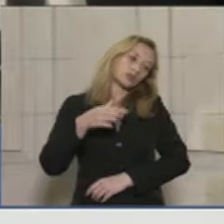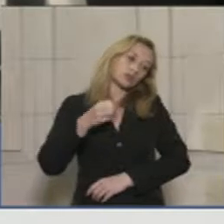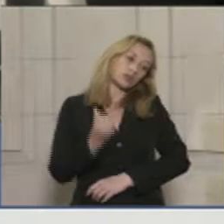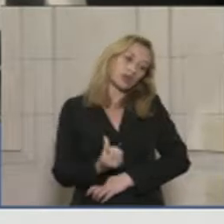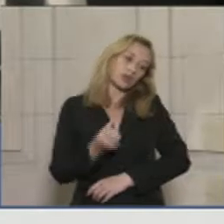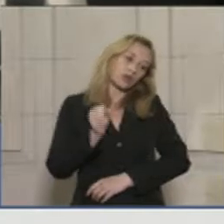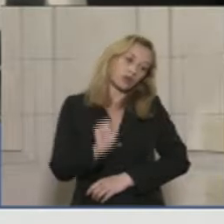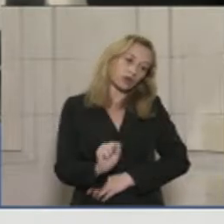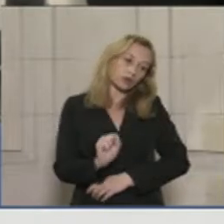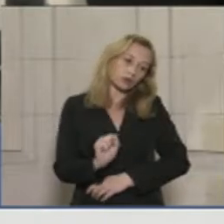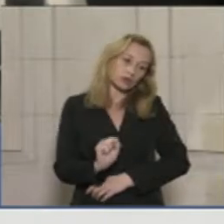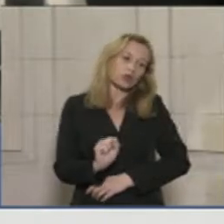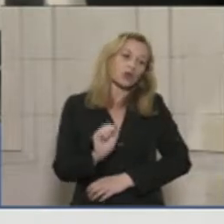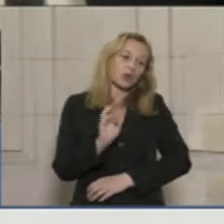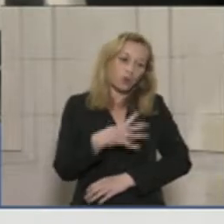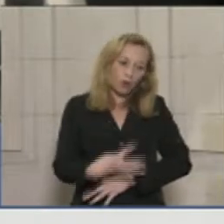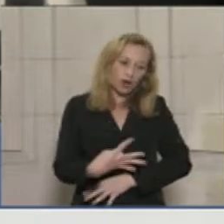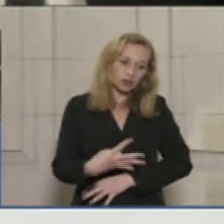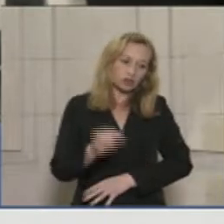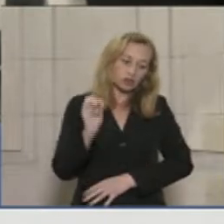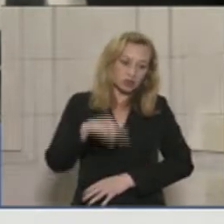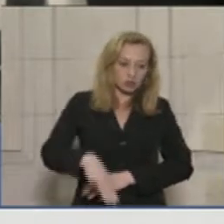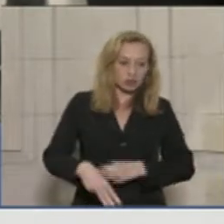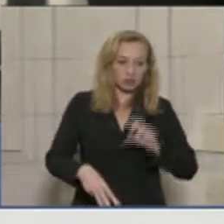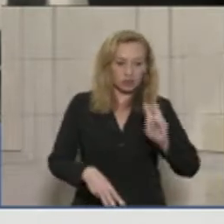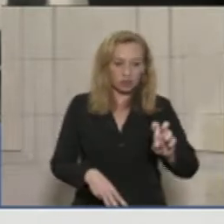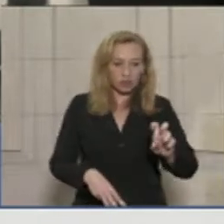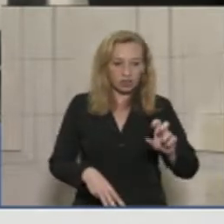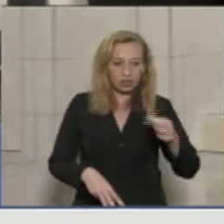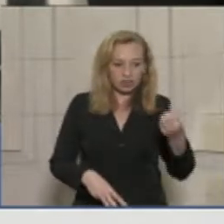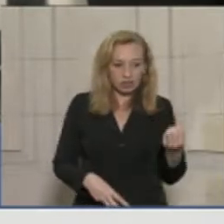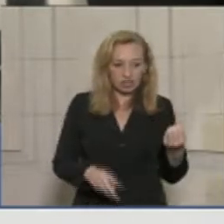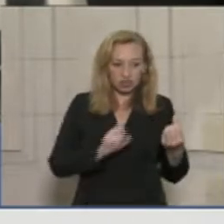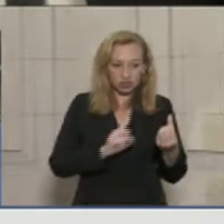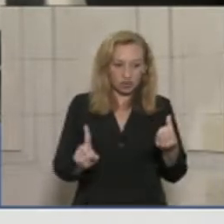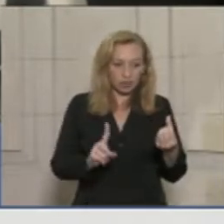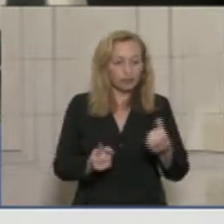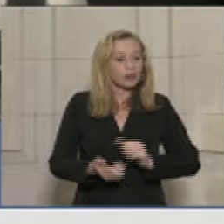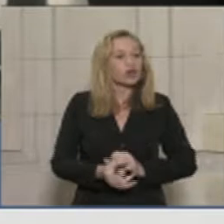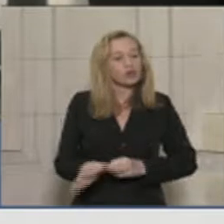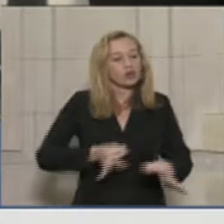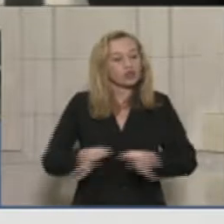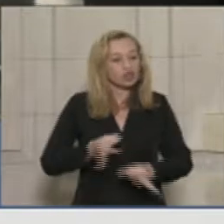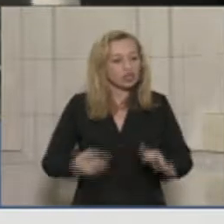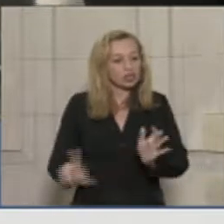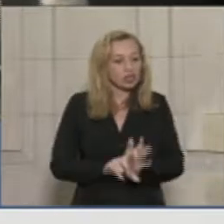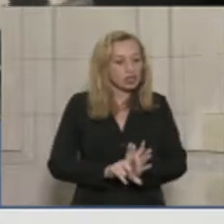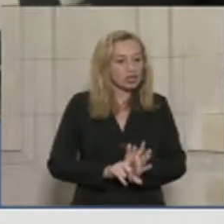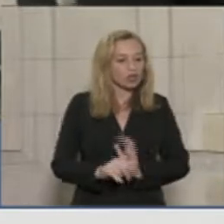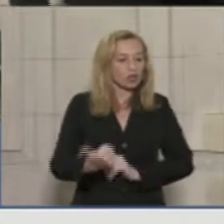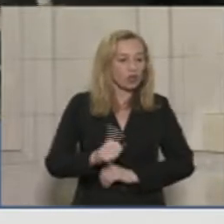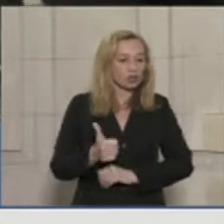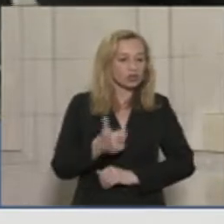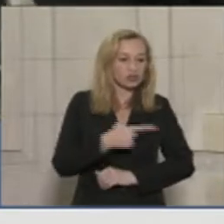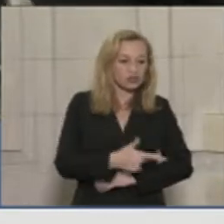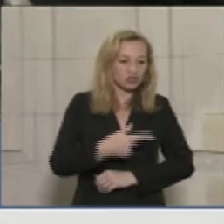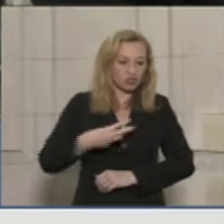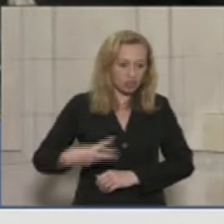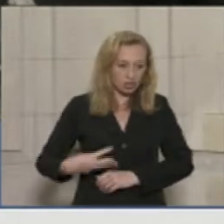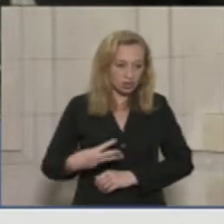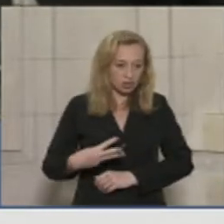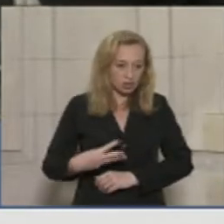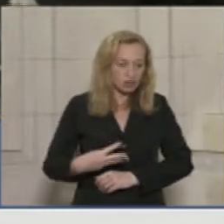268, 4 sim e 56 não. Projeto de lei